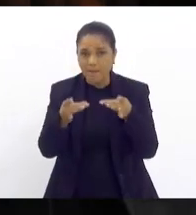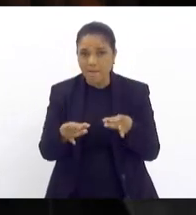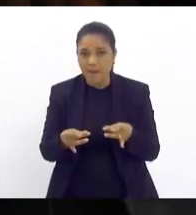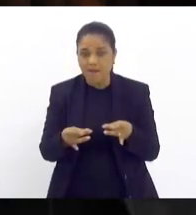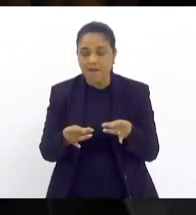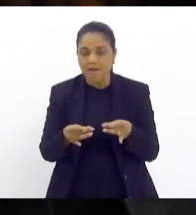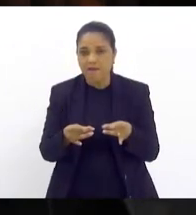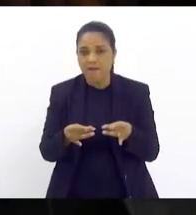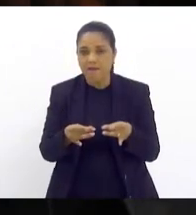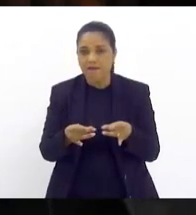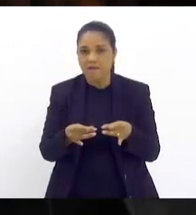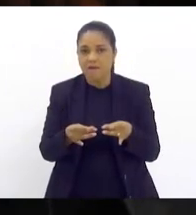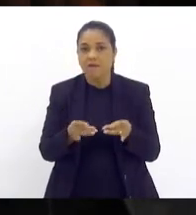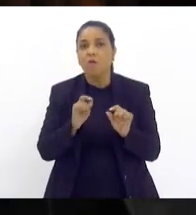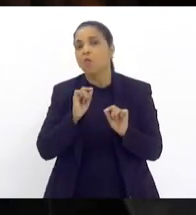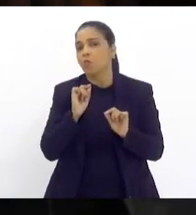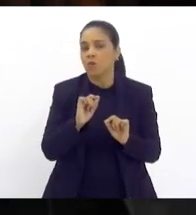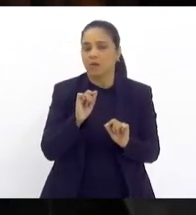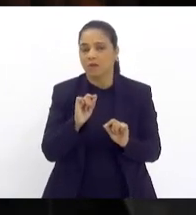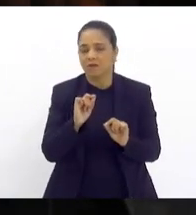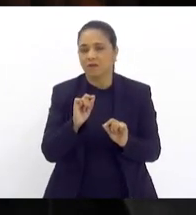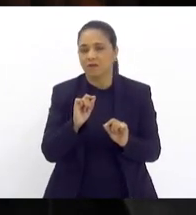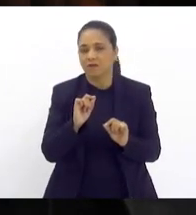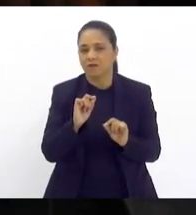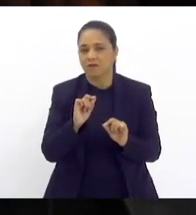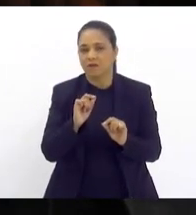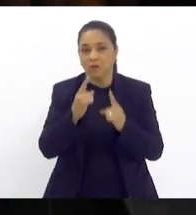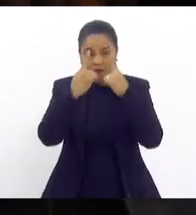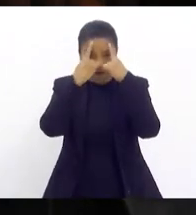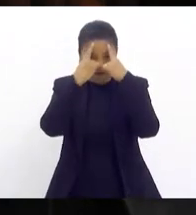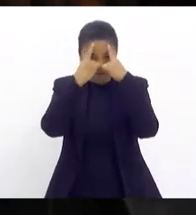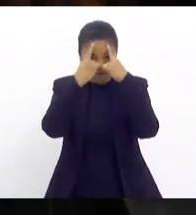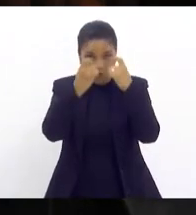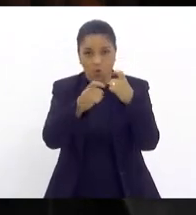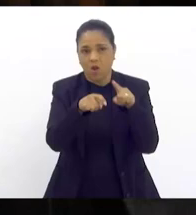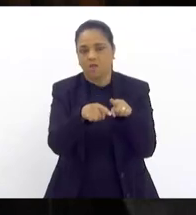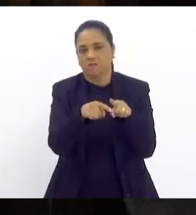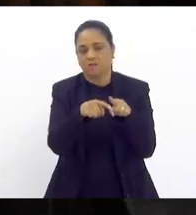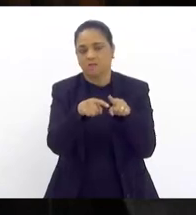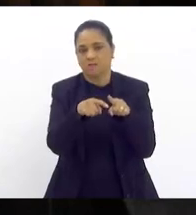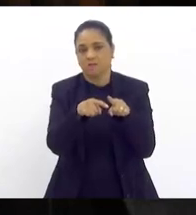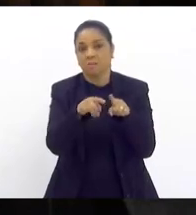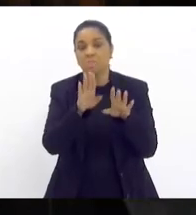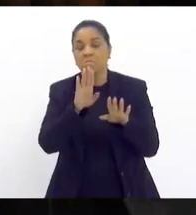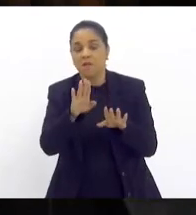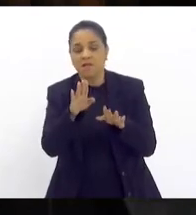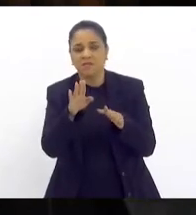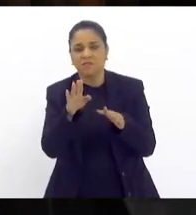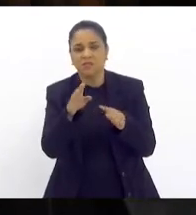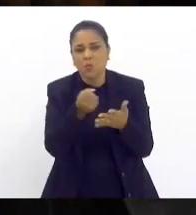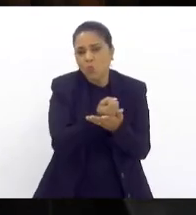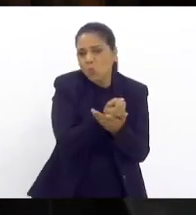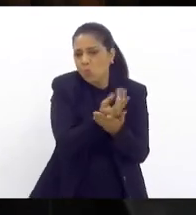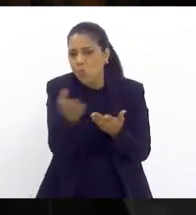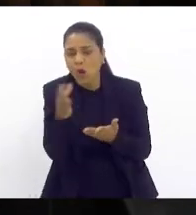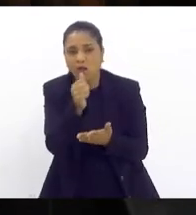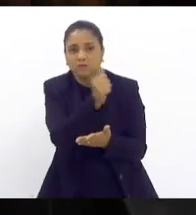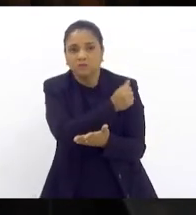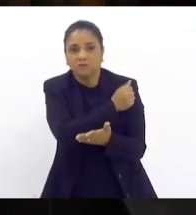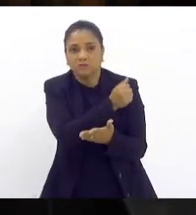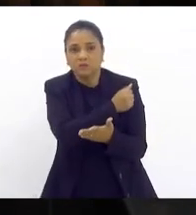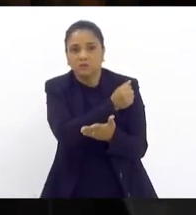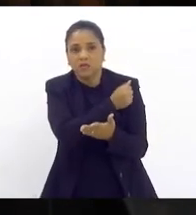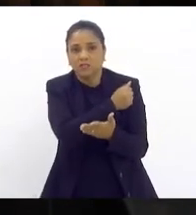do iceberg que é o ataque Mas a quantidade de estudante que estão se auto